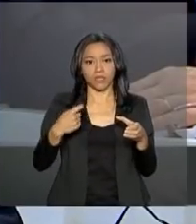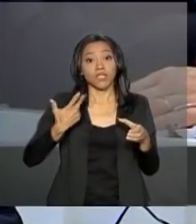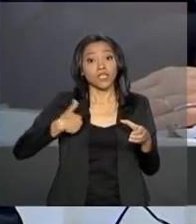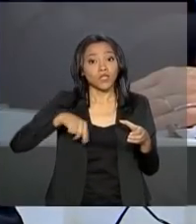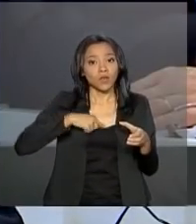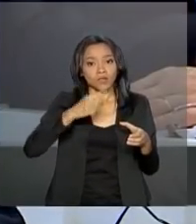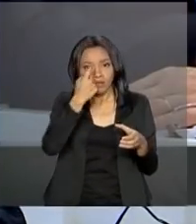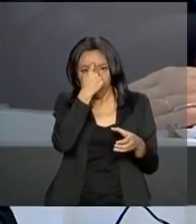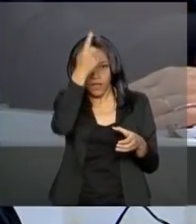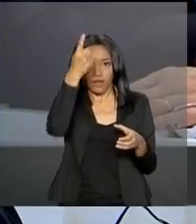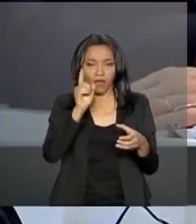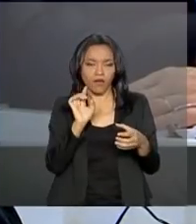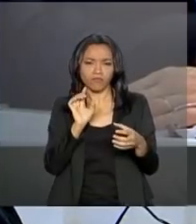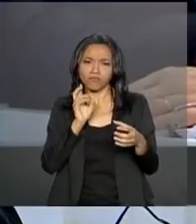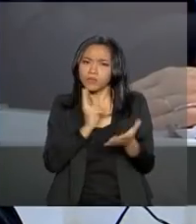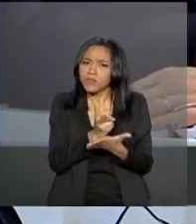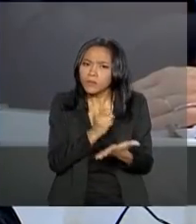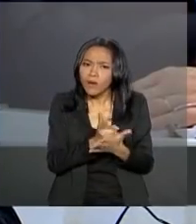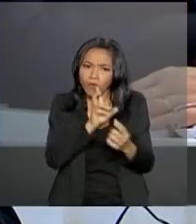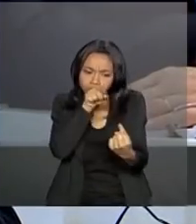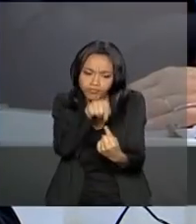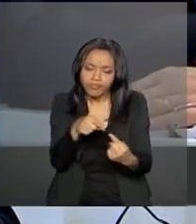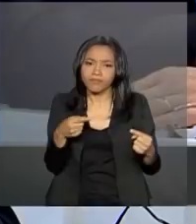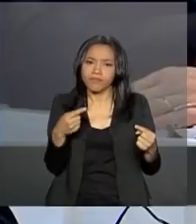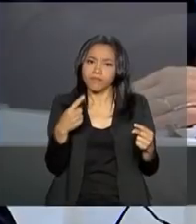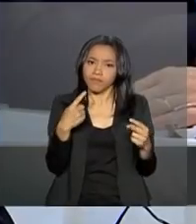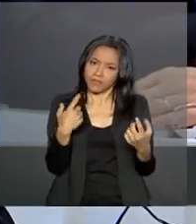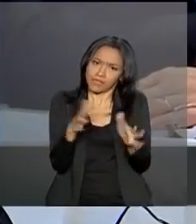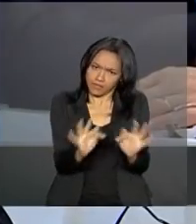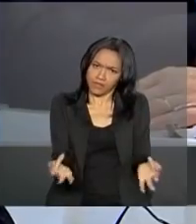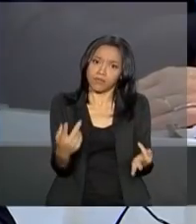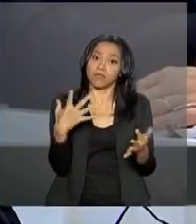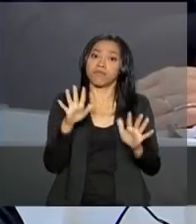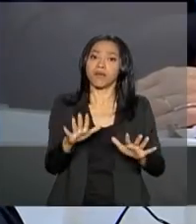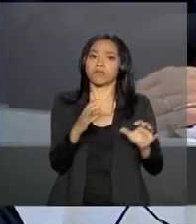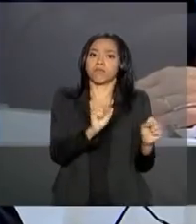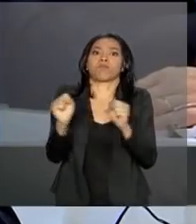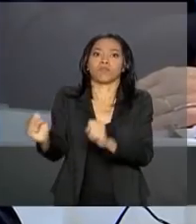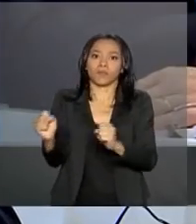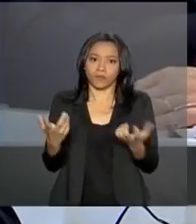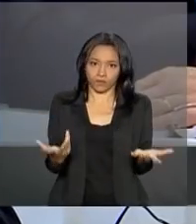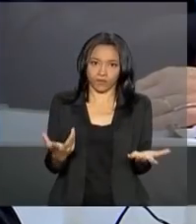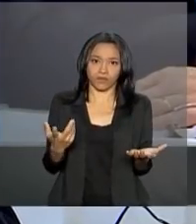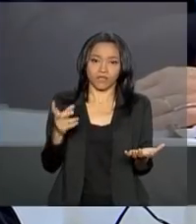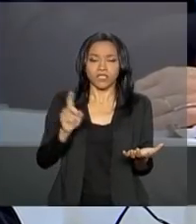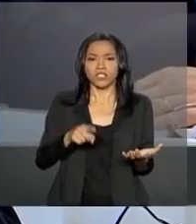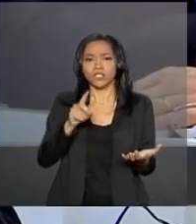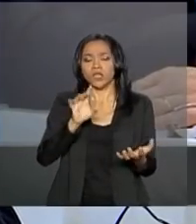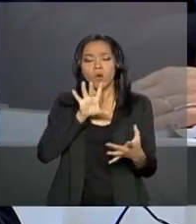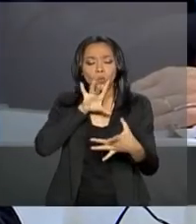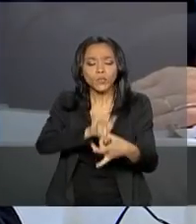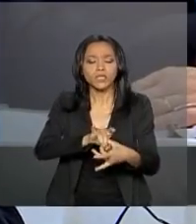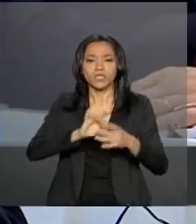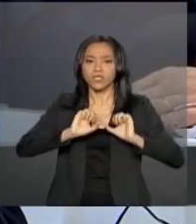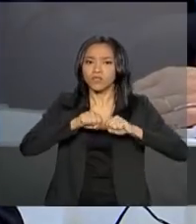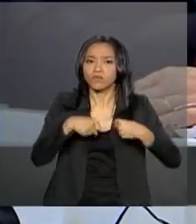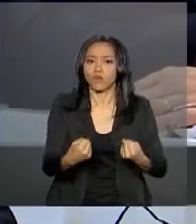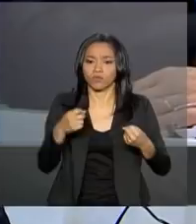mesma idéia como disse gela mais poderosa a ideia que gela de unirmos esforços